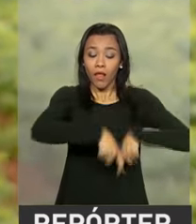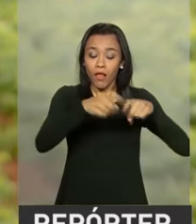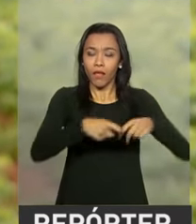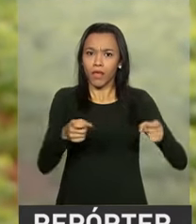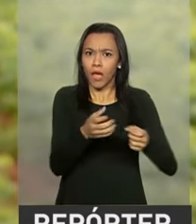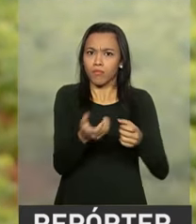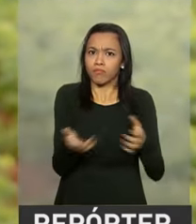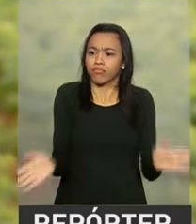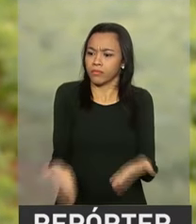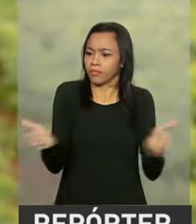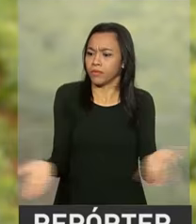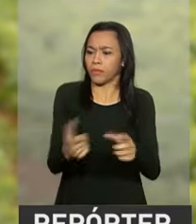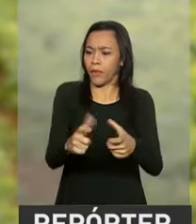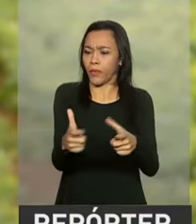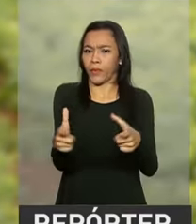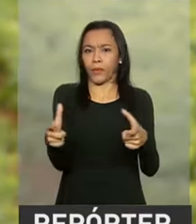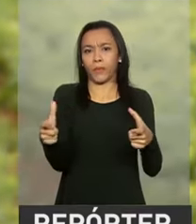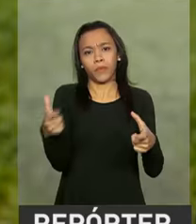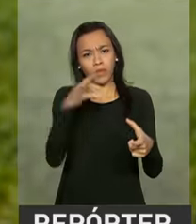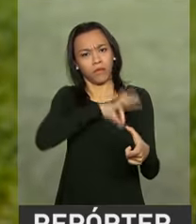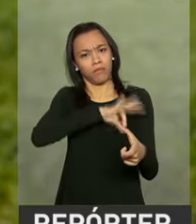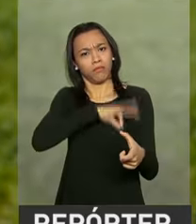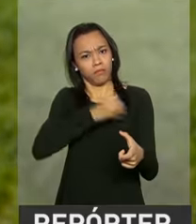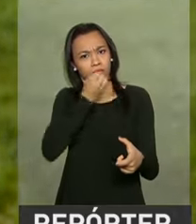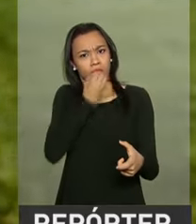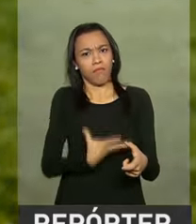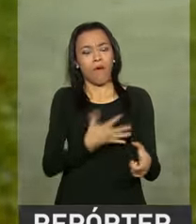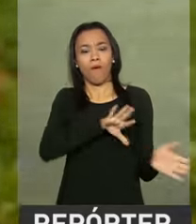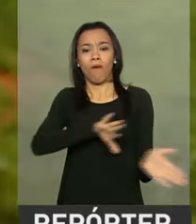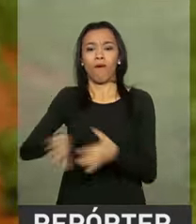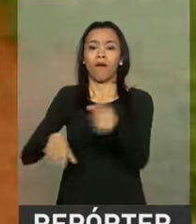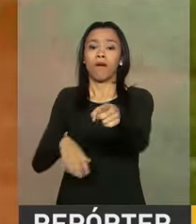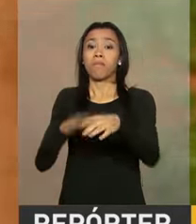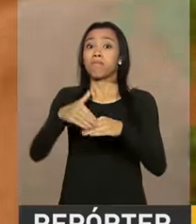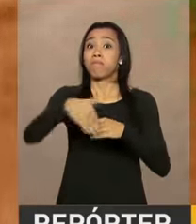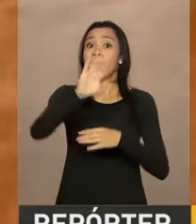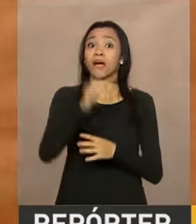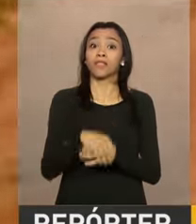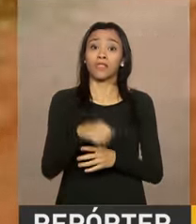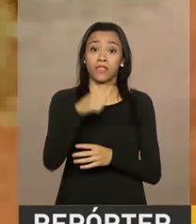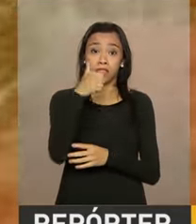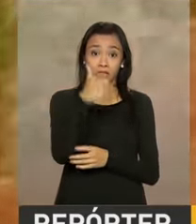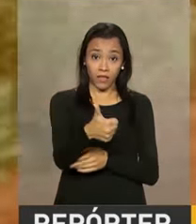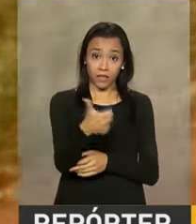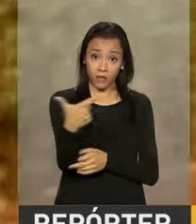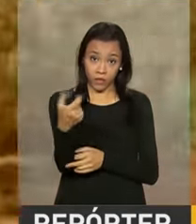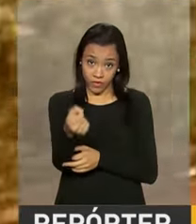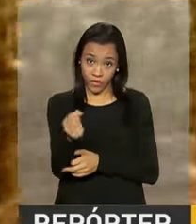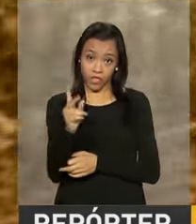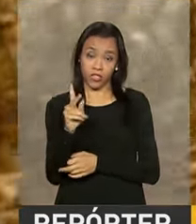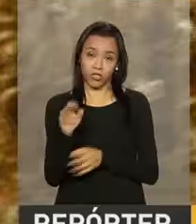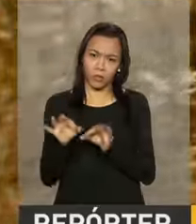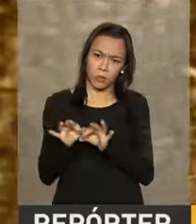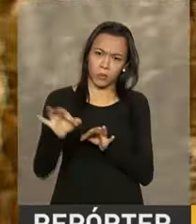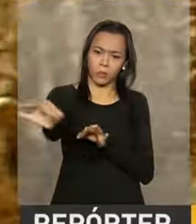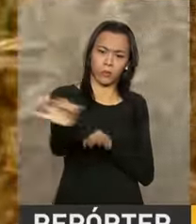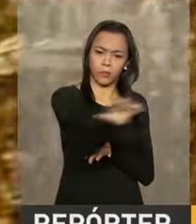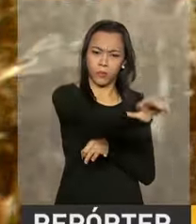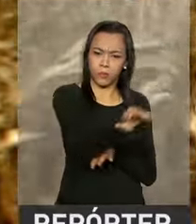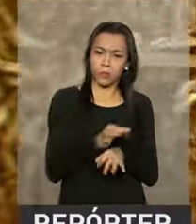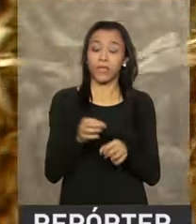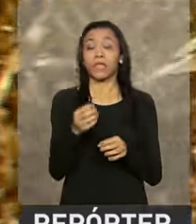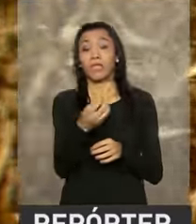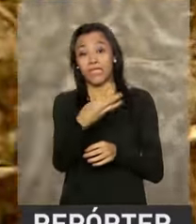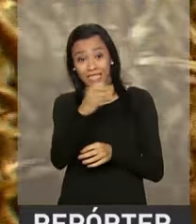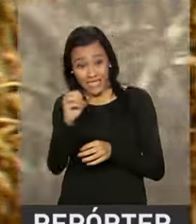está tendo uma renda significativa. Né? Mais de 120 hectares de feijão e 300 de milho. Uma